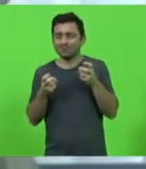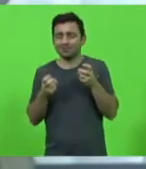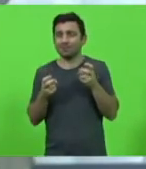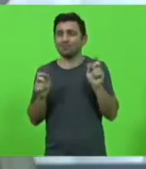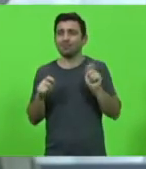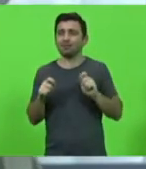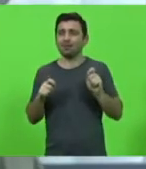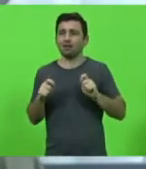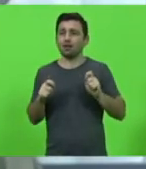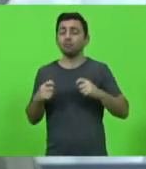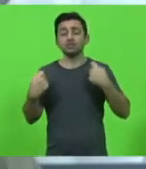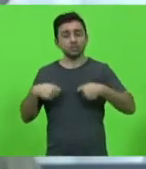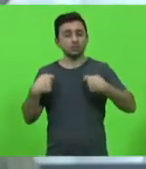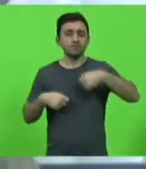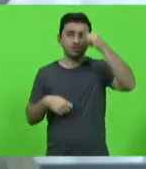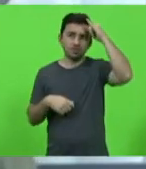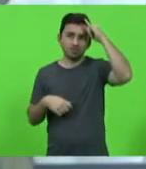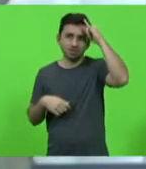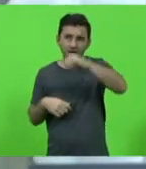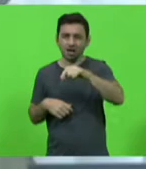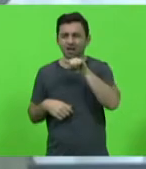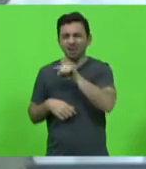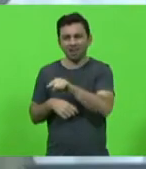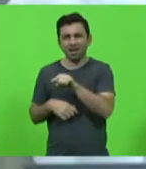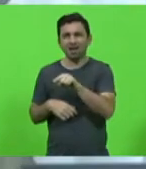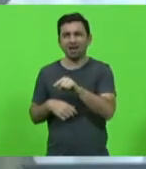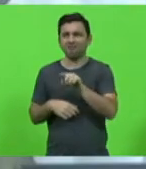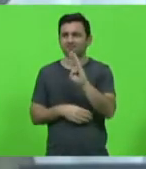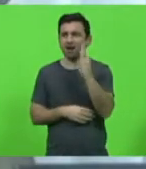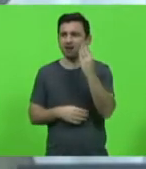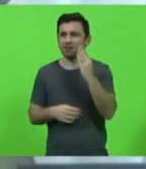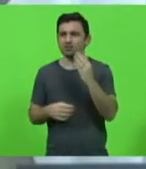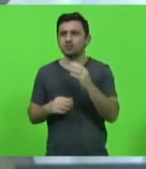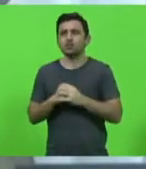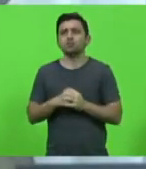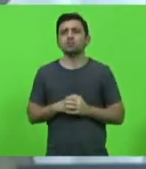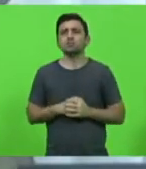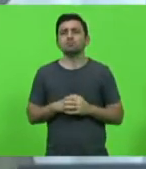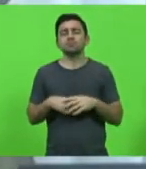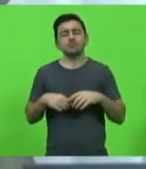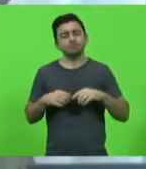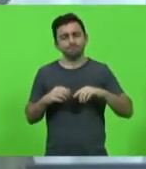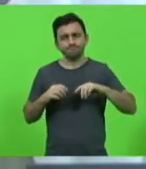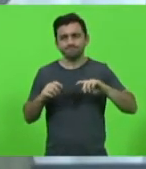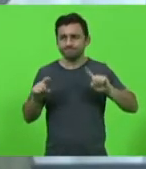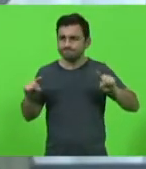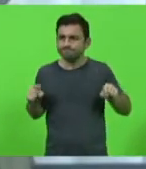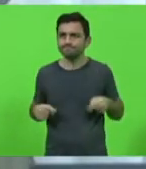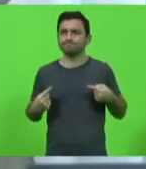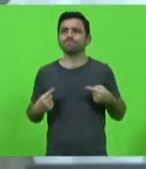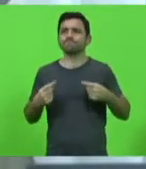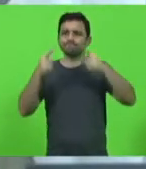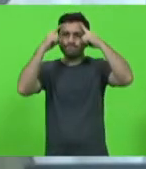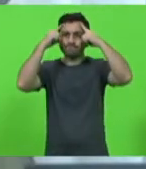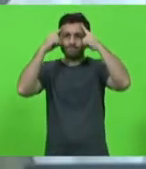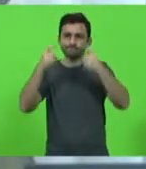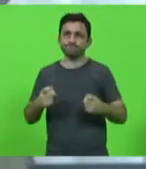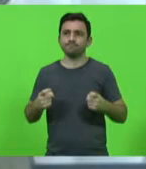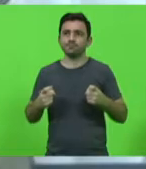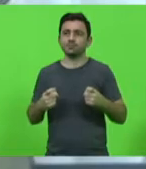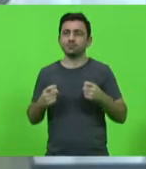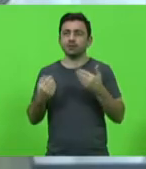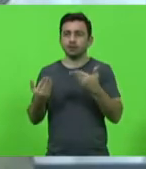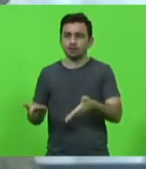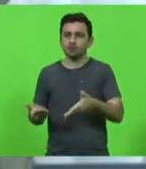queremos combater as candidaturas laranjas e enfrentar, né, a violência que existe no campo